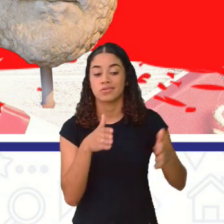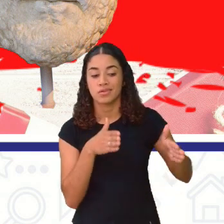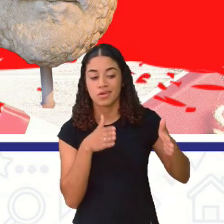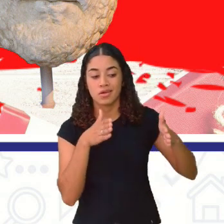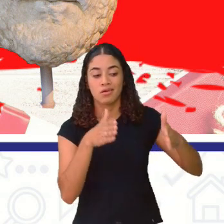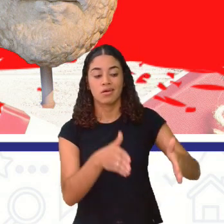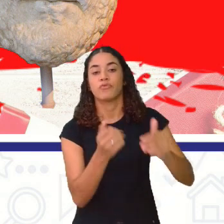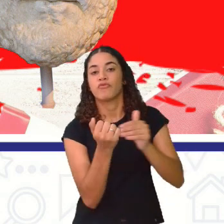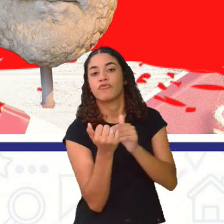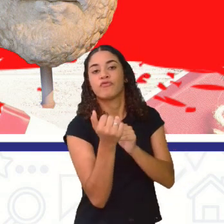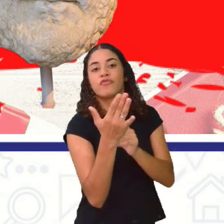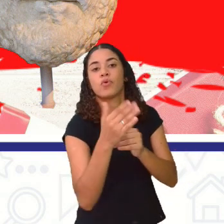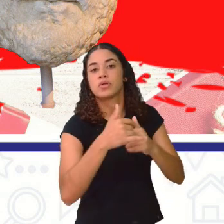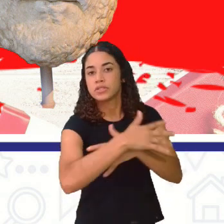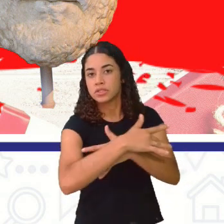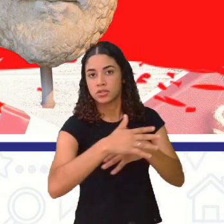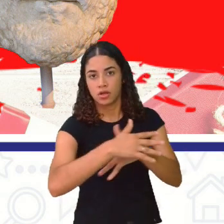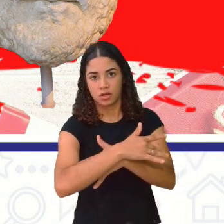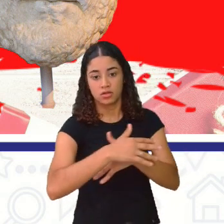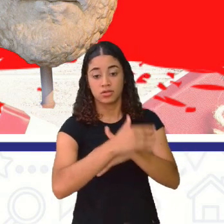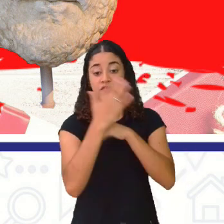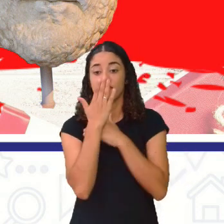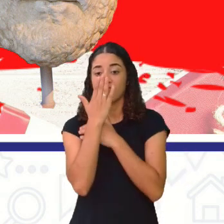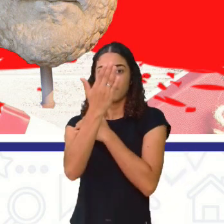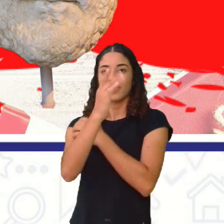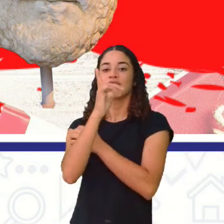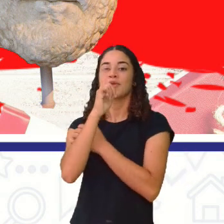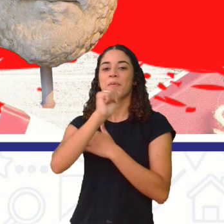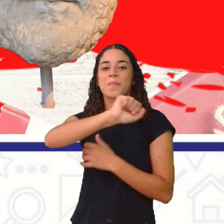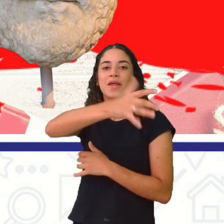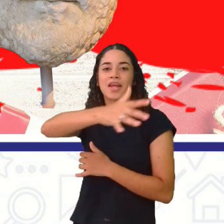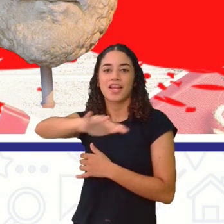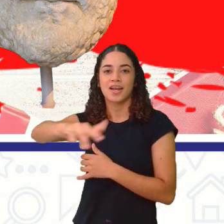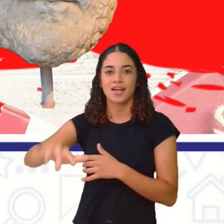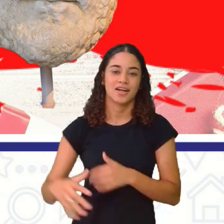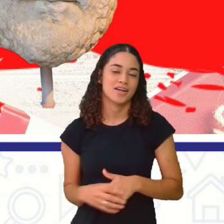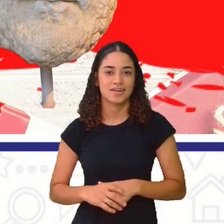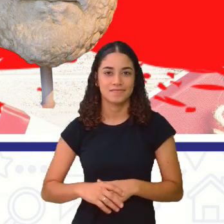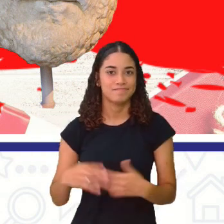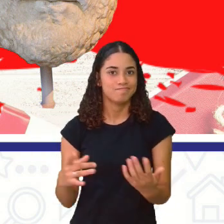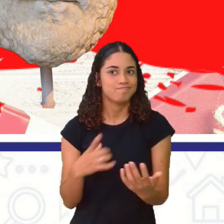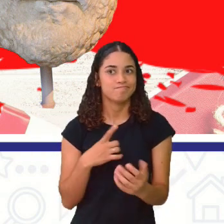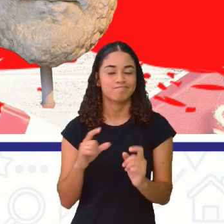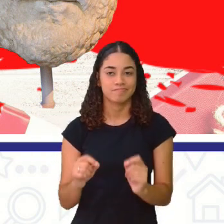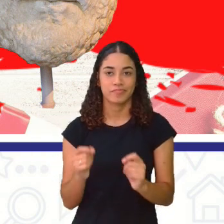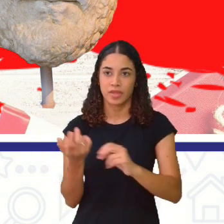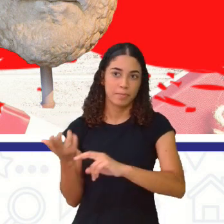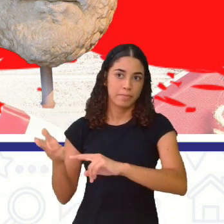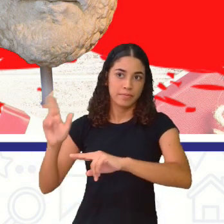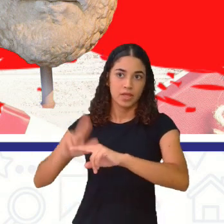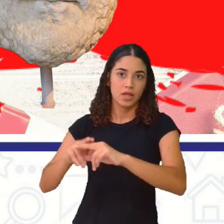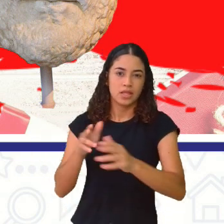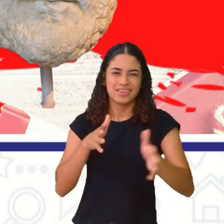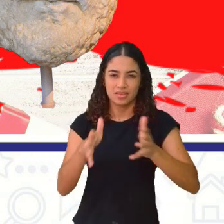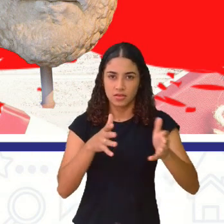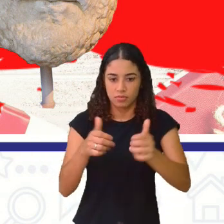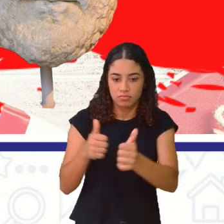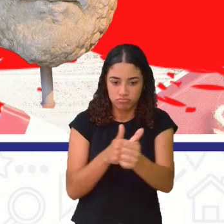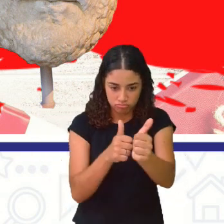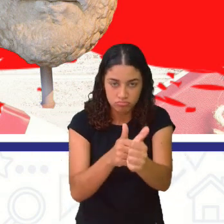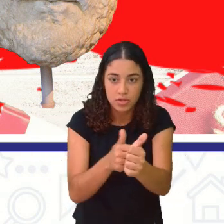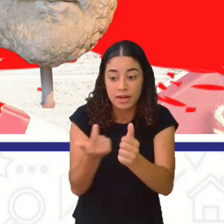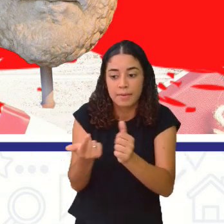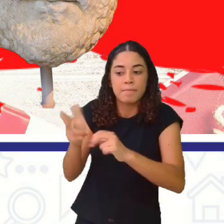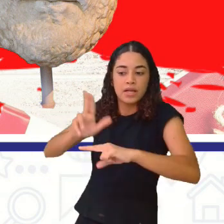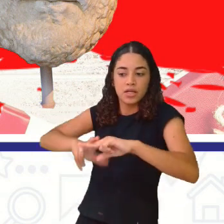enterrado fora da cidade ali, de frente para o mar, certo? Então, ele teria sido preso durante a perseguição de